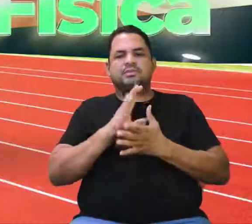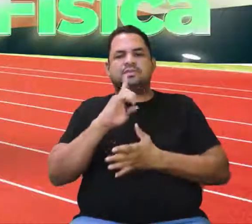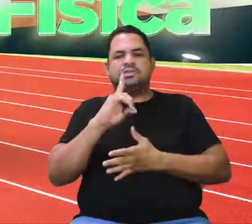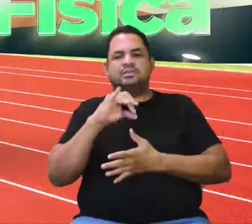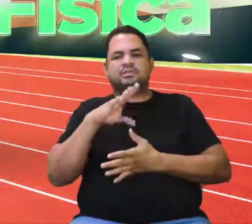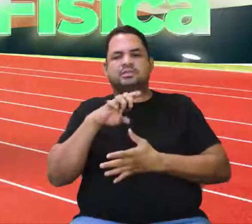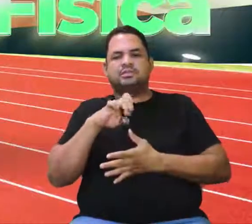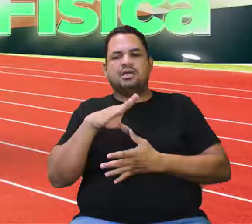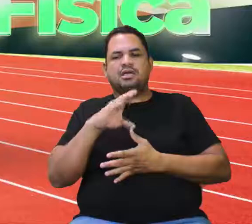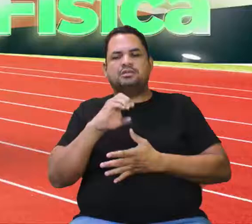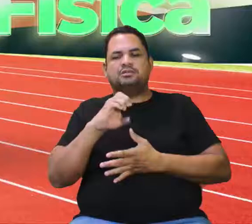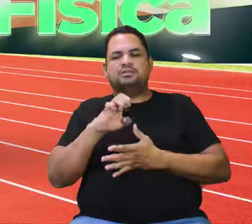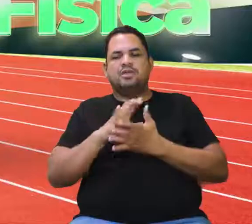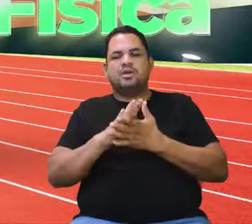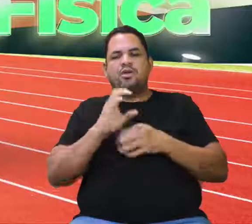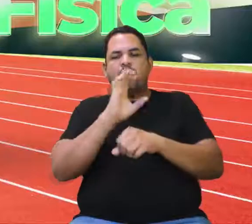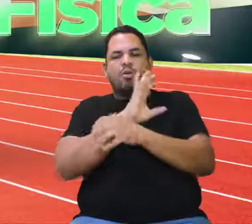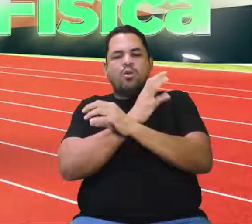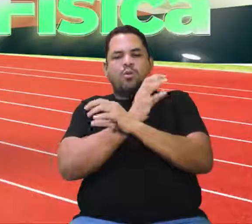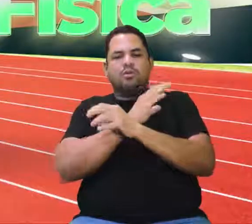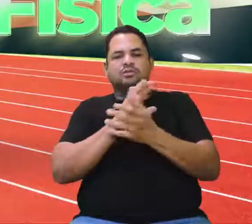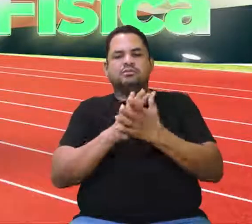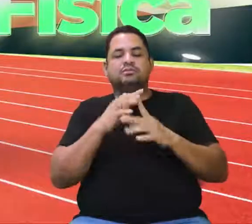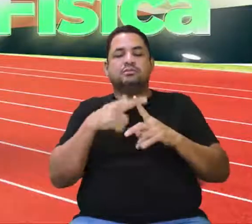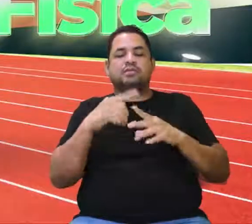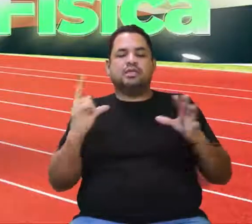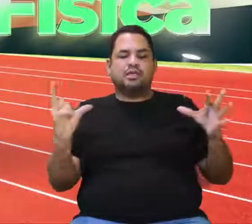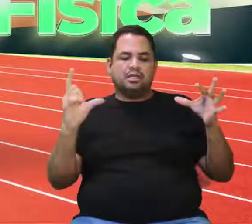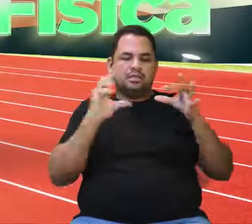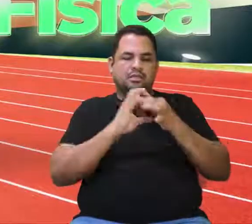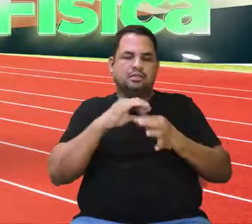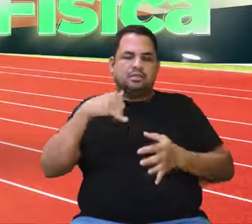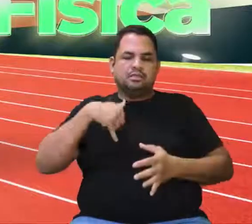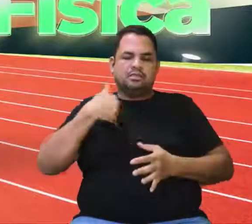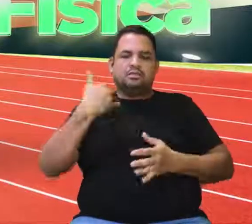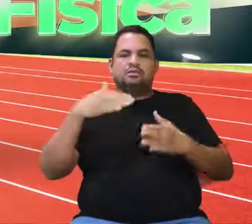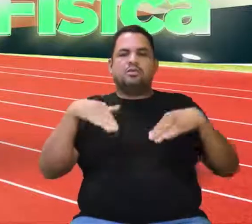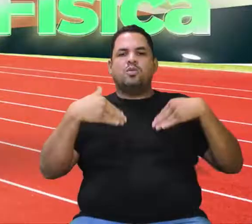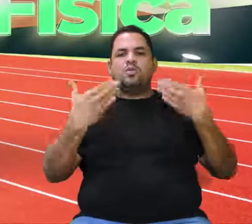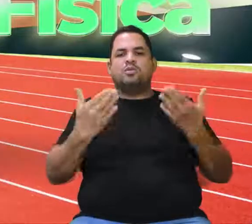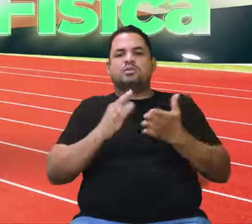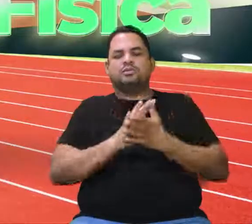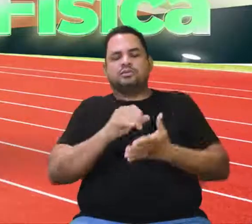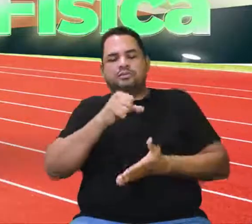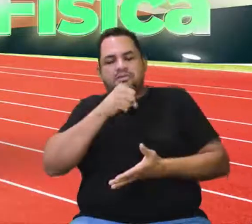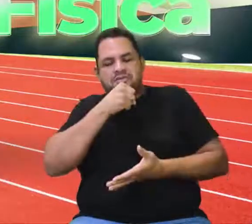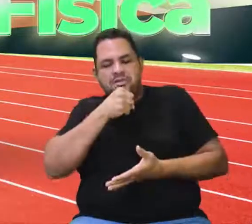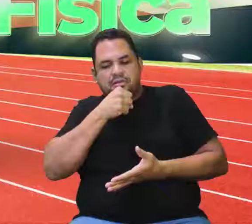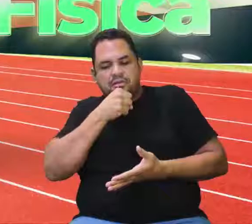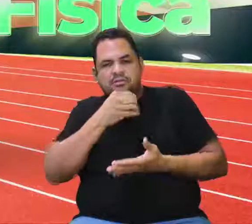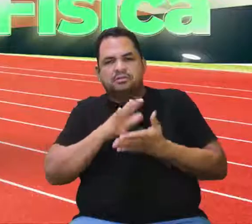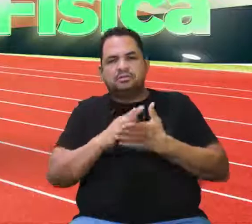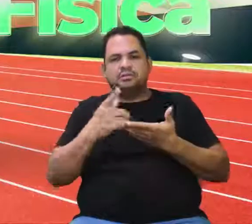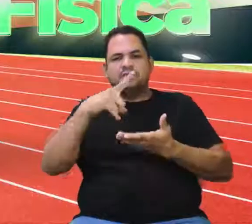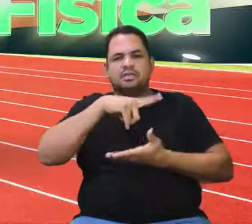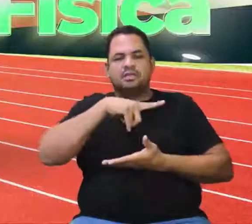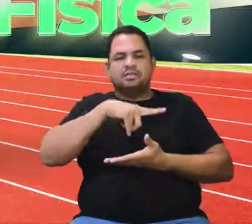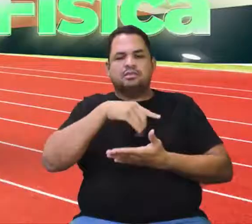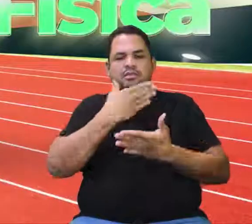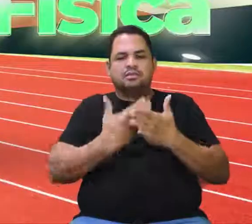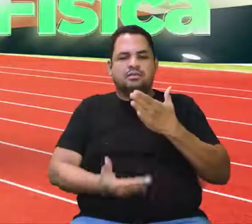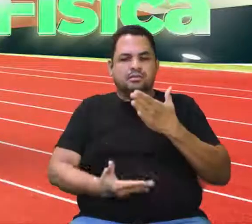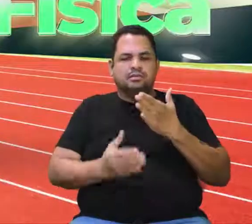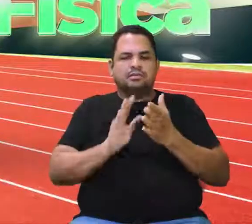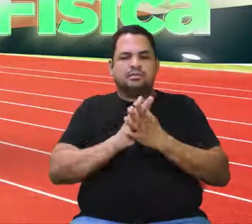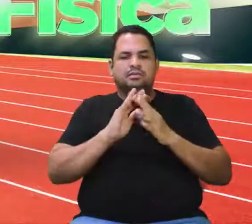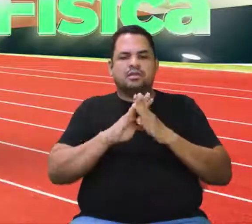densidade óssea, de massa óssea, também vai estar associado com a idade. Então, à medida que você vai envelhecendo, você vai ter uma